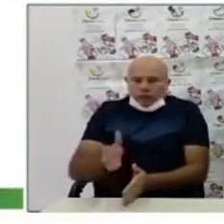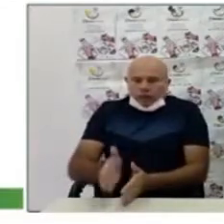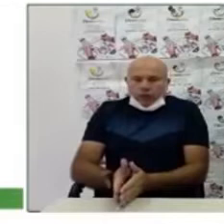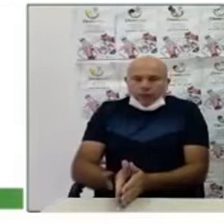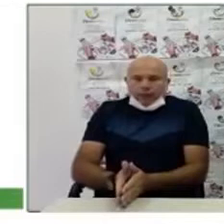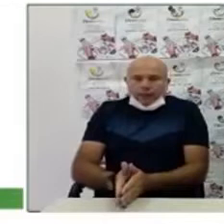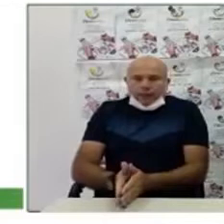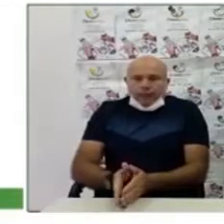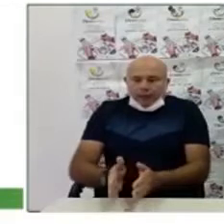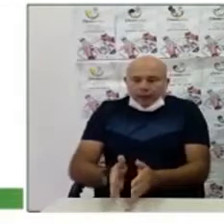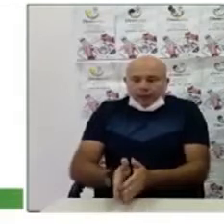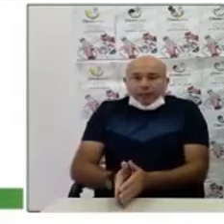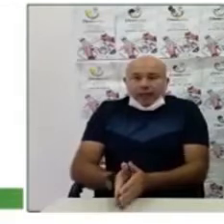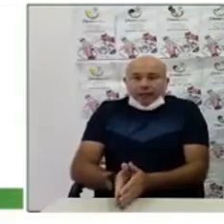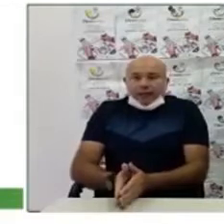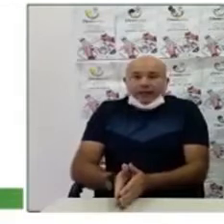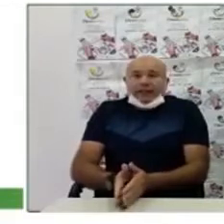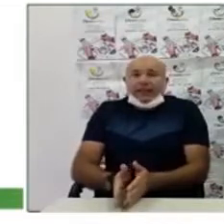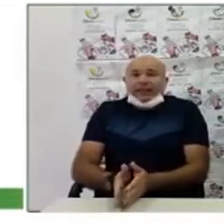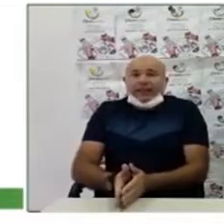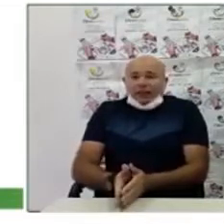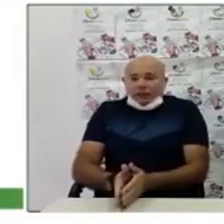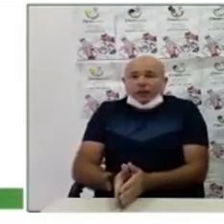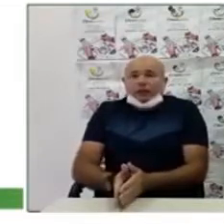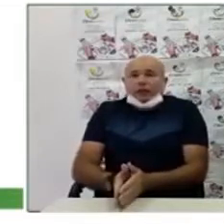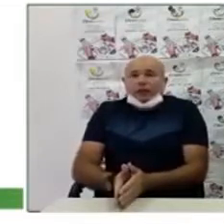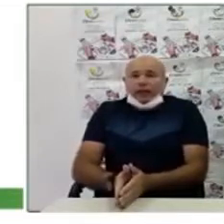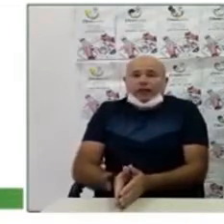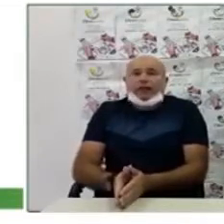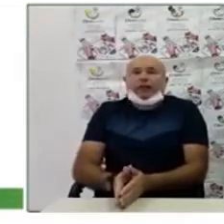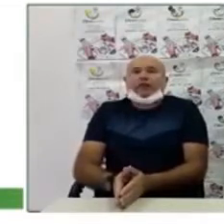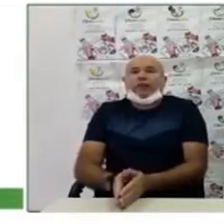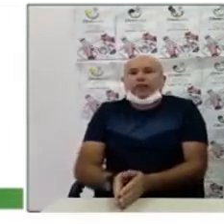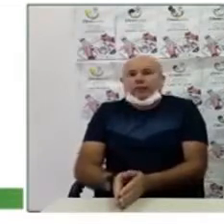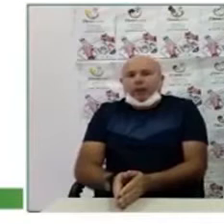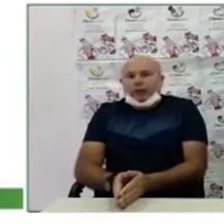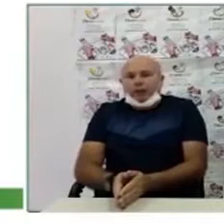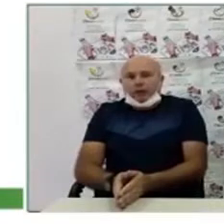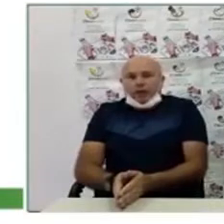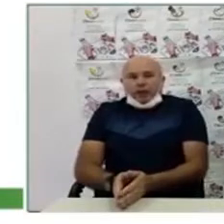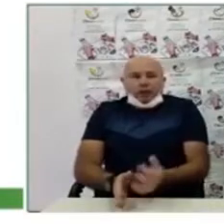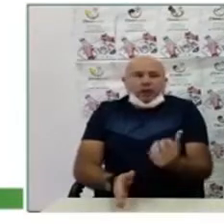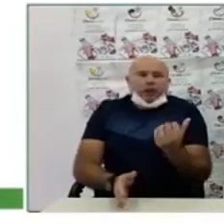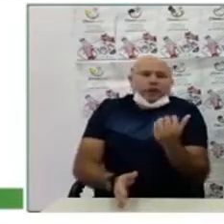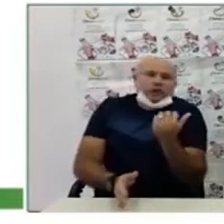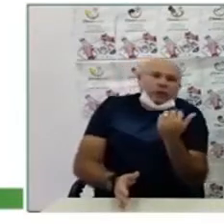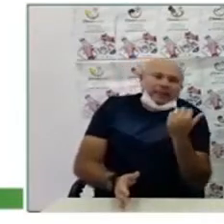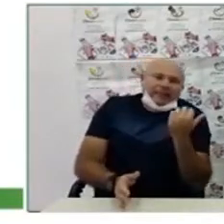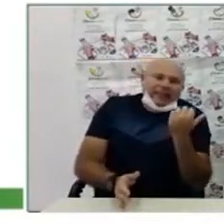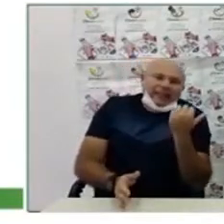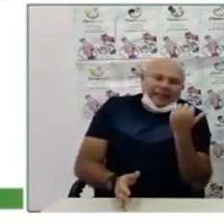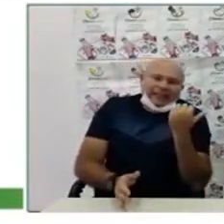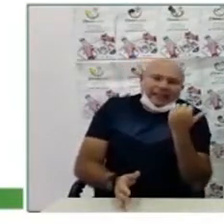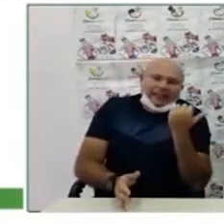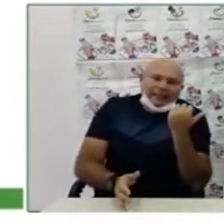nome no momento. Eu lhe espero ali. Será que eu e o professor Márcio vamos fazer o mesmo percurso? Quando o professor Márcio sair